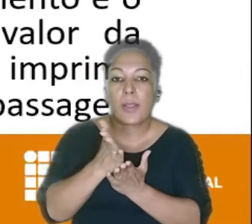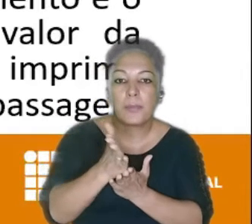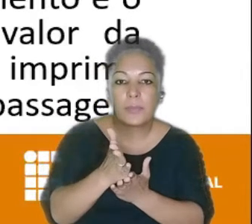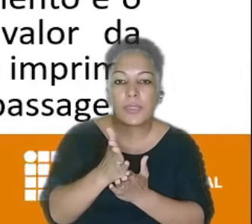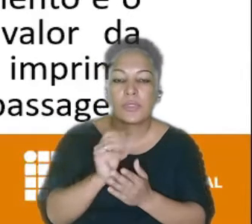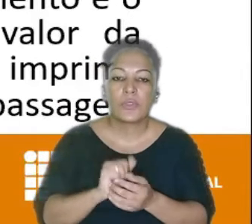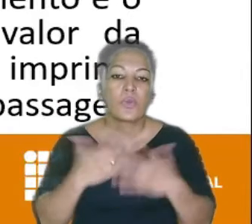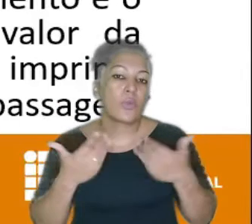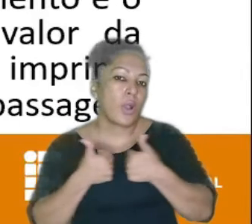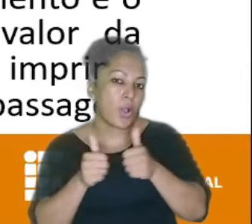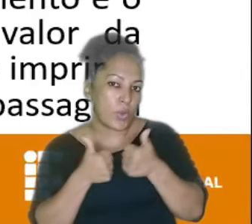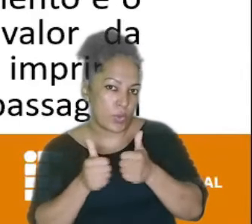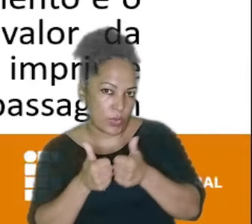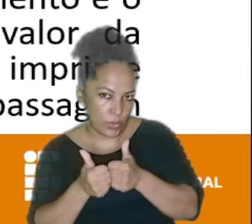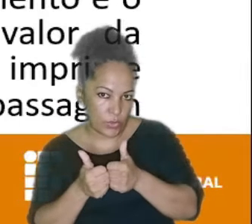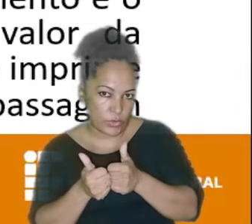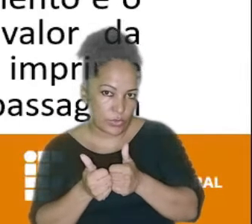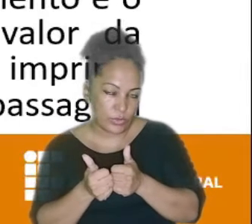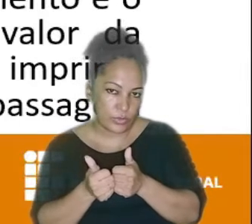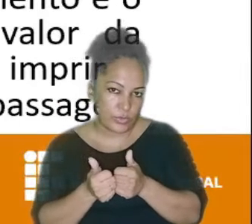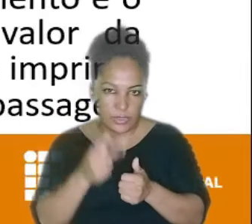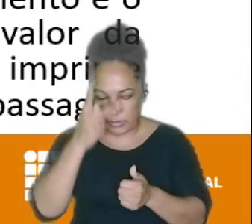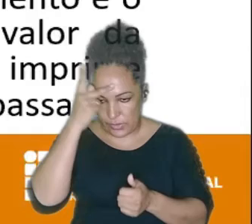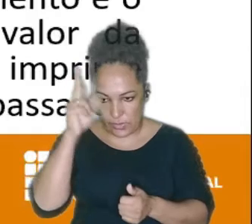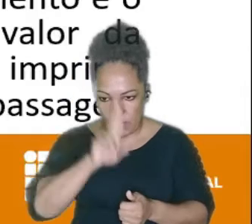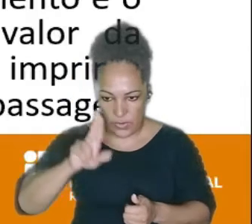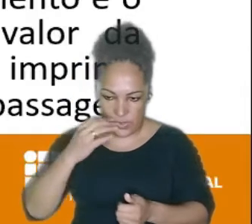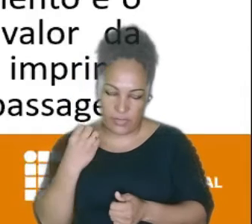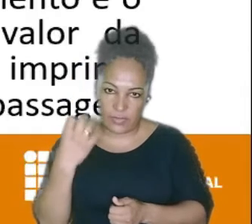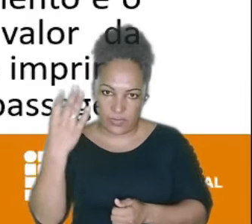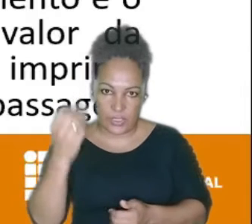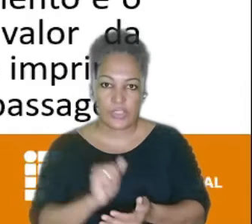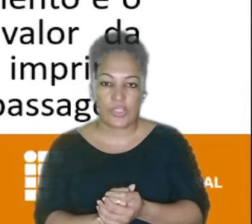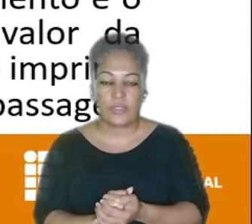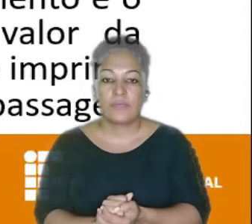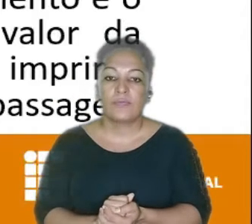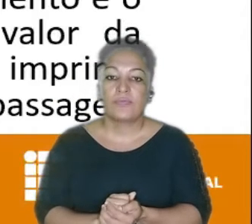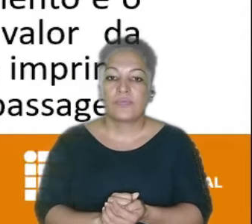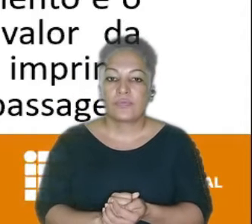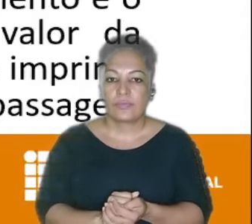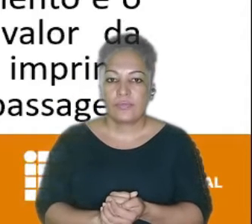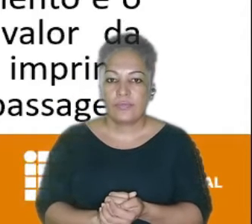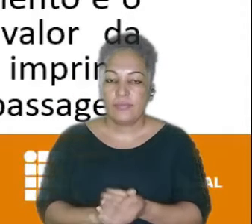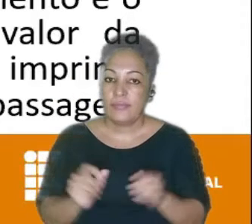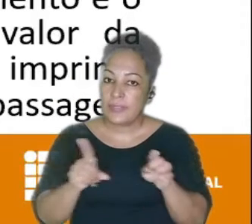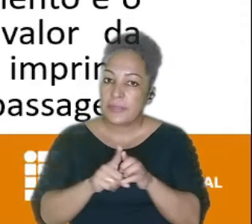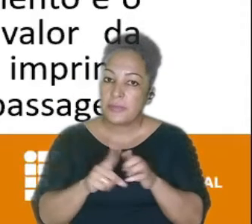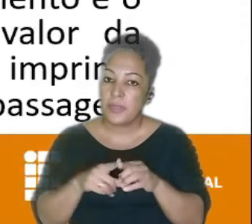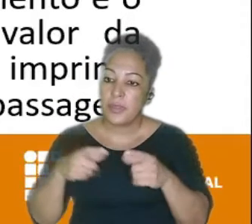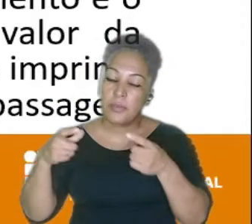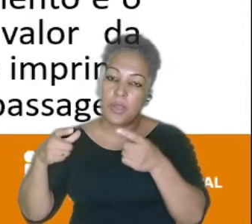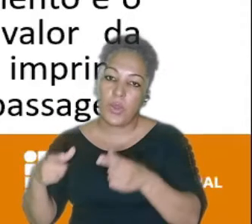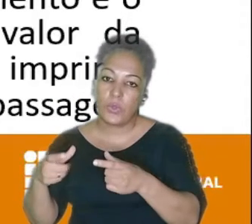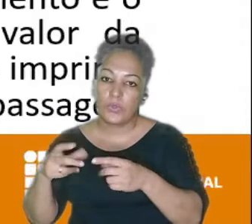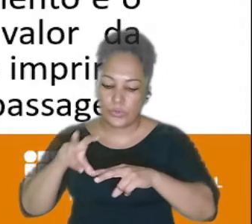trecho solicitado, qual é o ônibus previsto para esse trecho, então, ou seja, qual ônibus vai fazer esse trajeto que ele está querendo, e